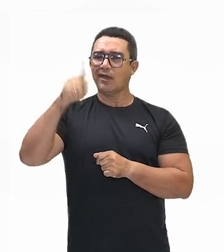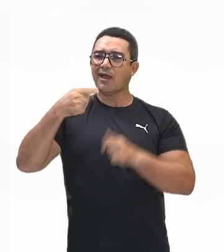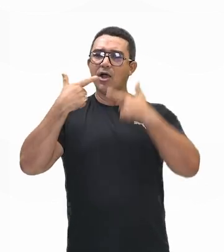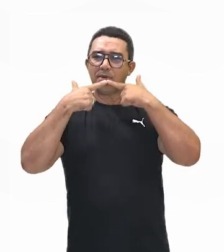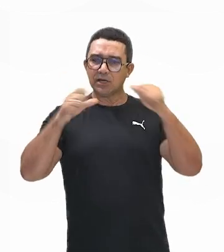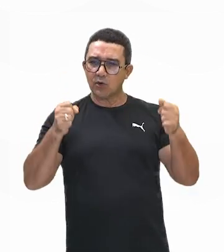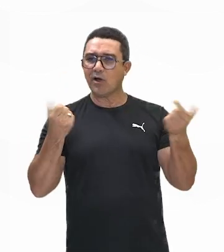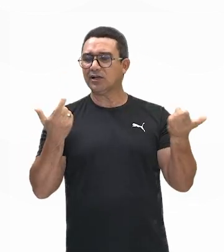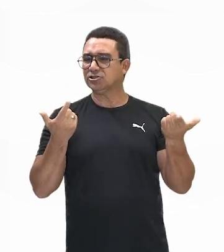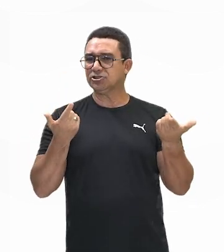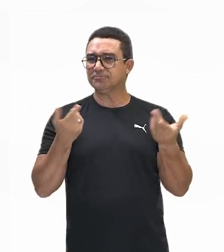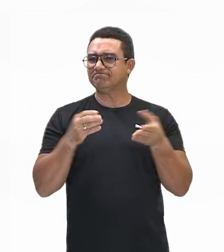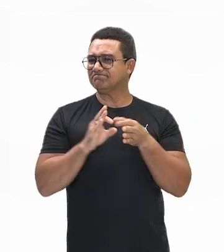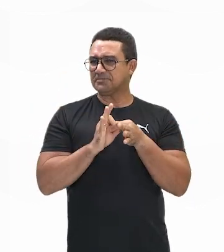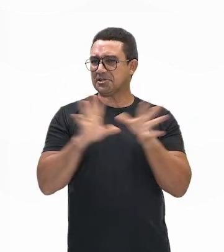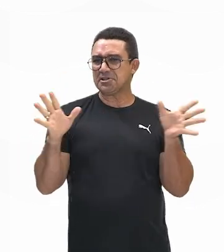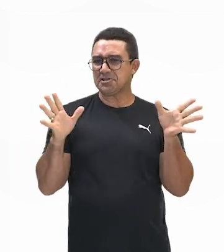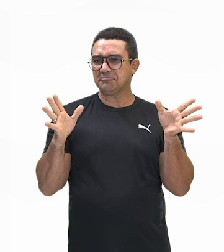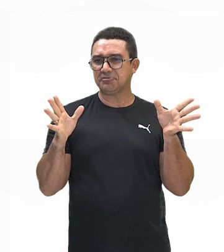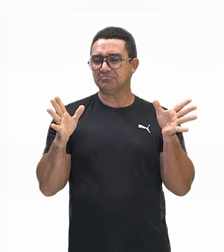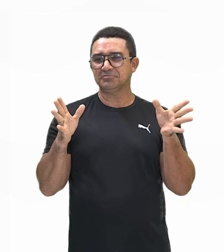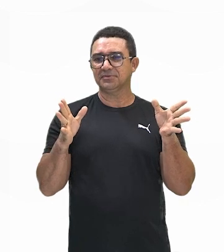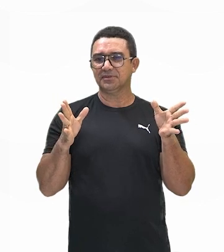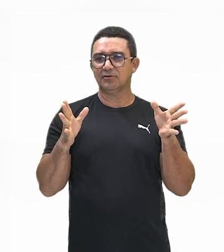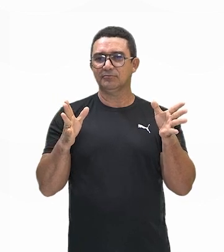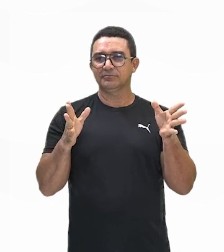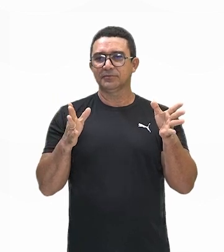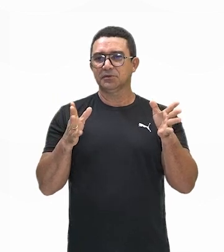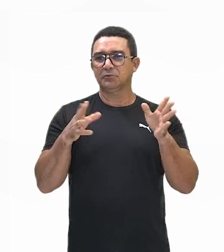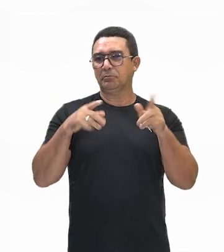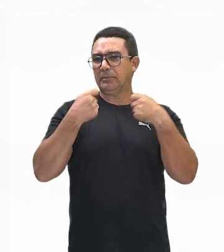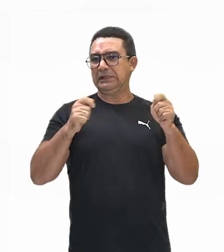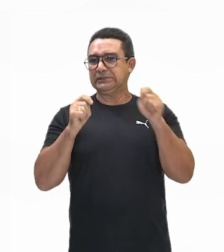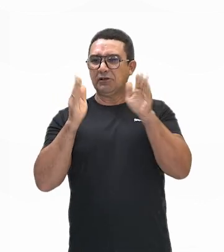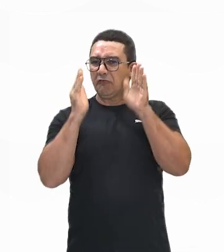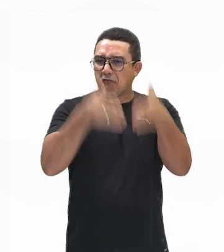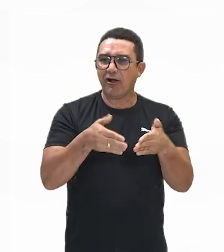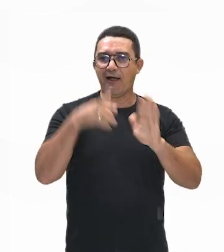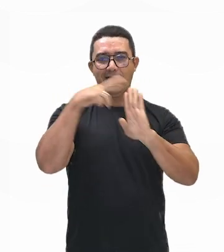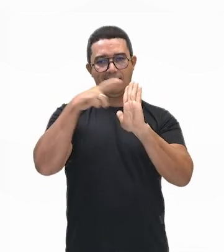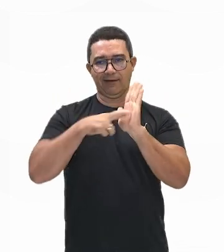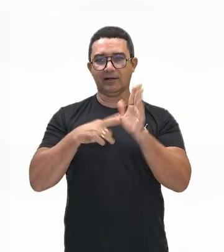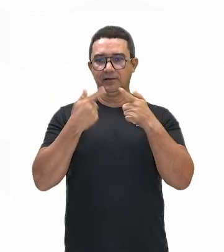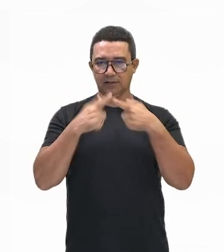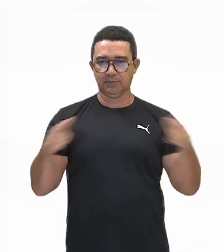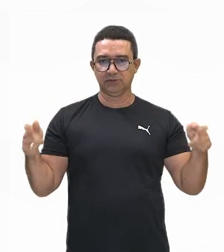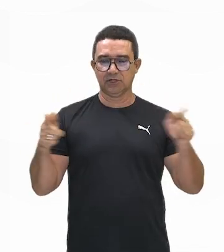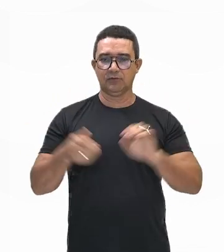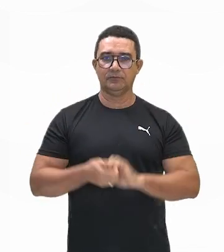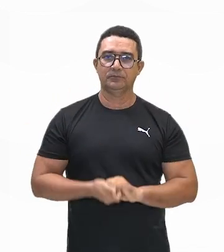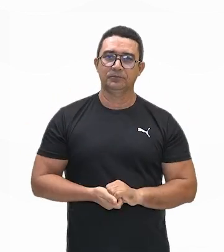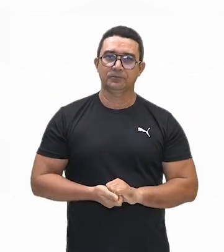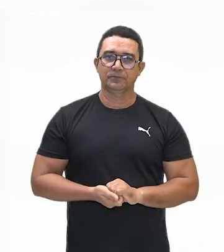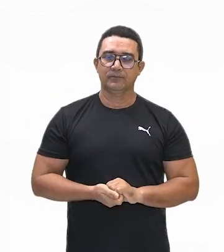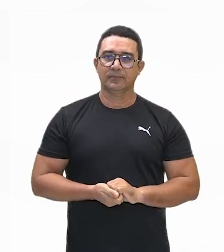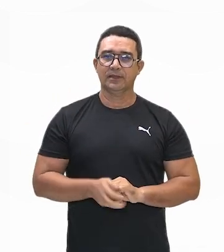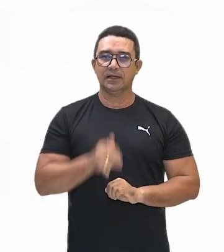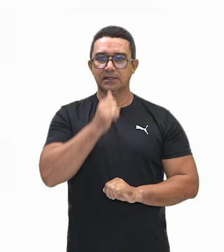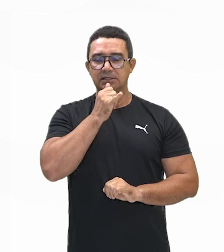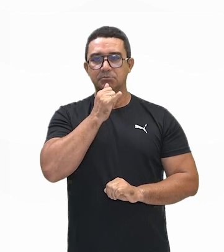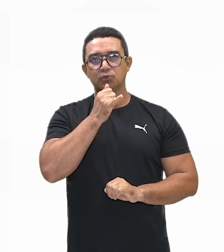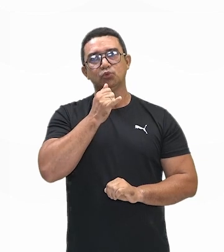de uma linguagem espontânea, regionalista e despreocupada com as normas gramaticais. Então, quando a gente define-a